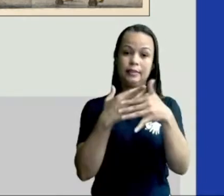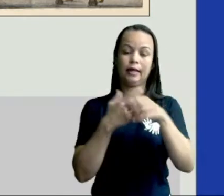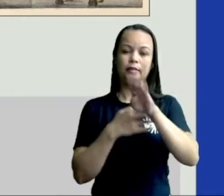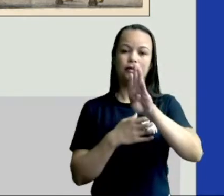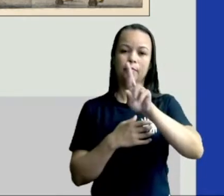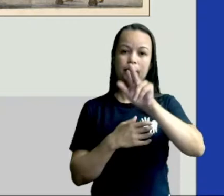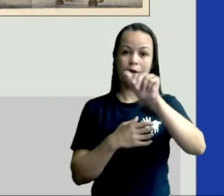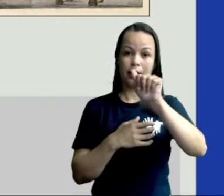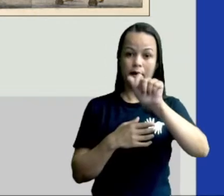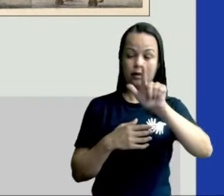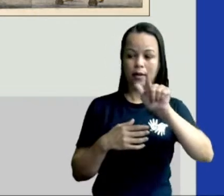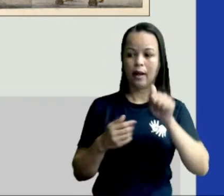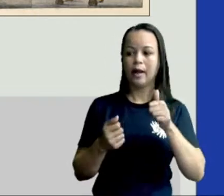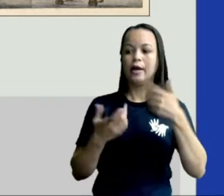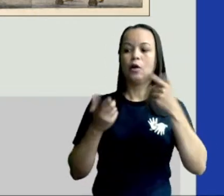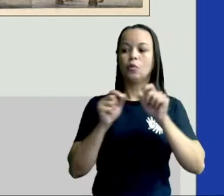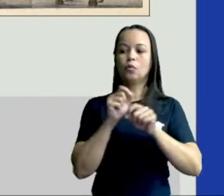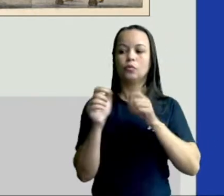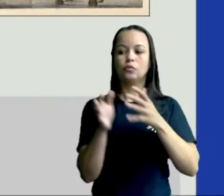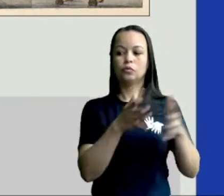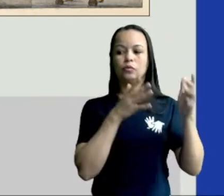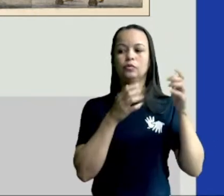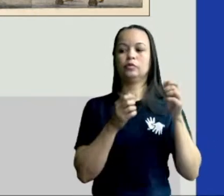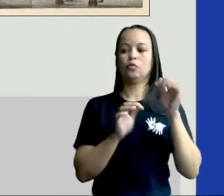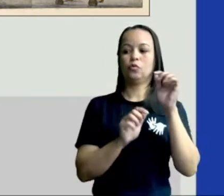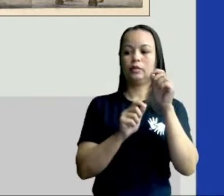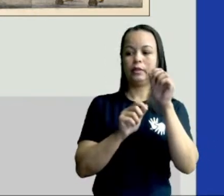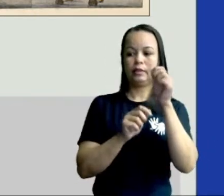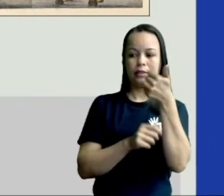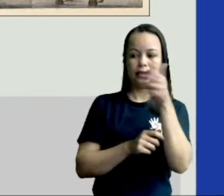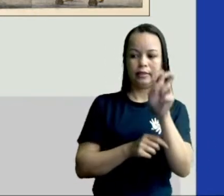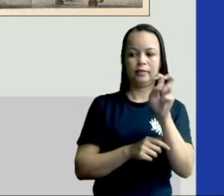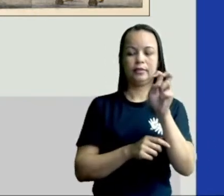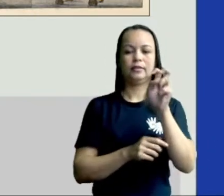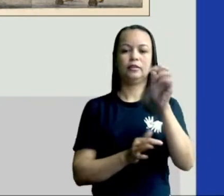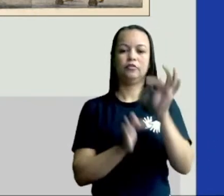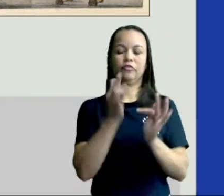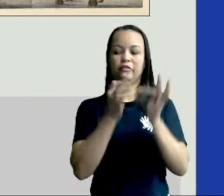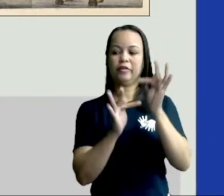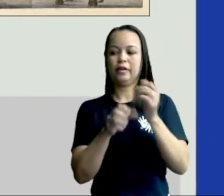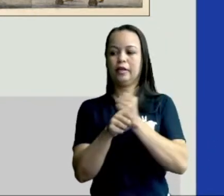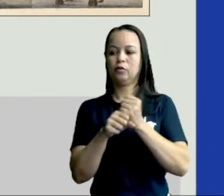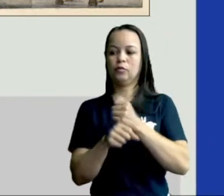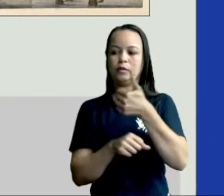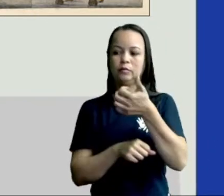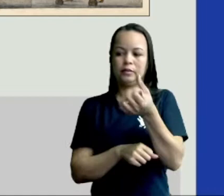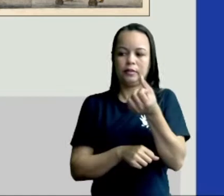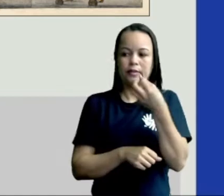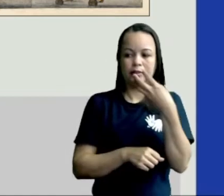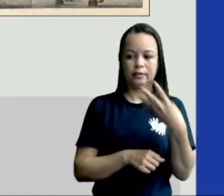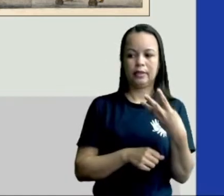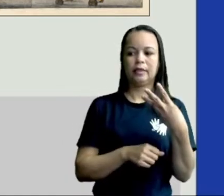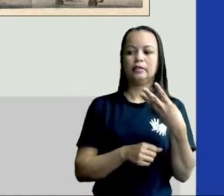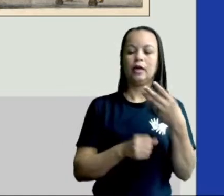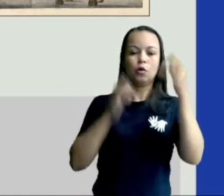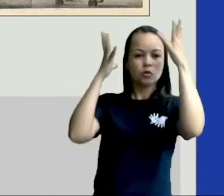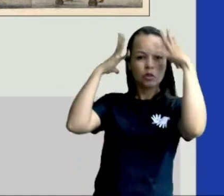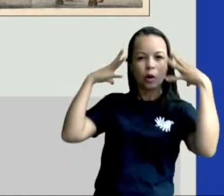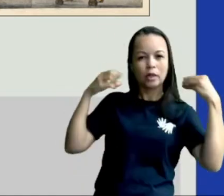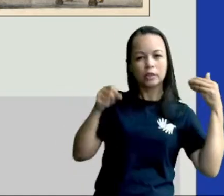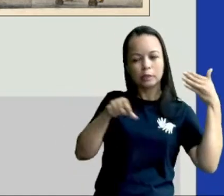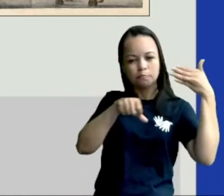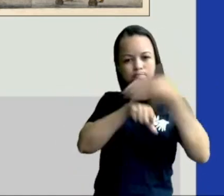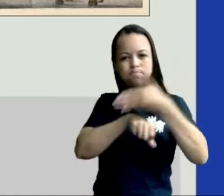atacaram Pernambuco. Vinham em busca do açúcar produzido aqui na província. Então, um dos